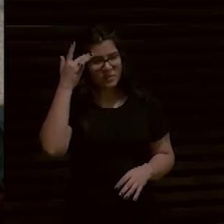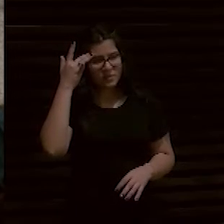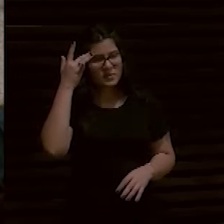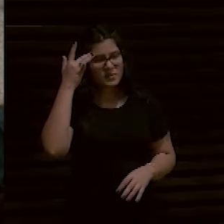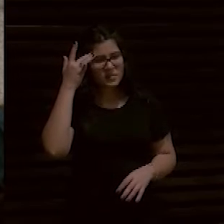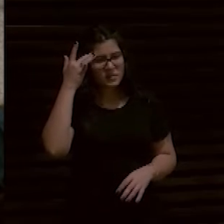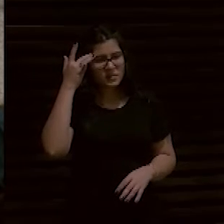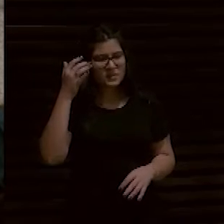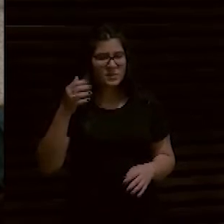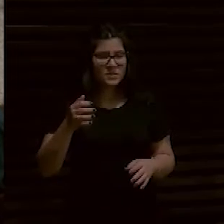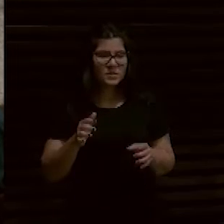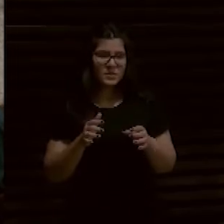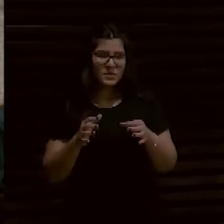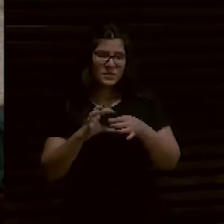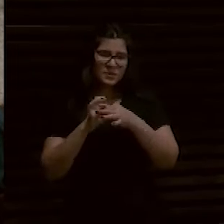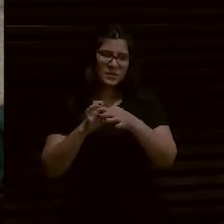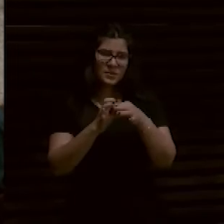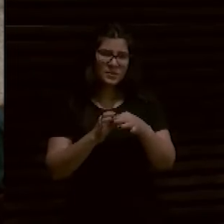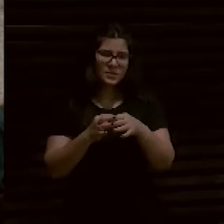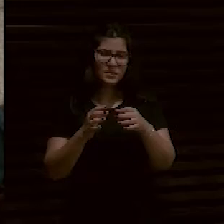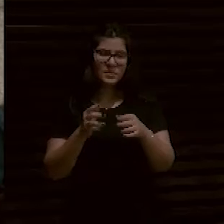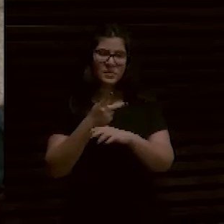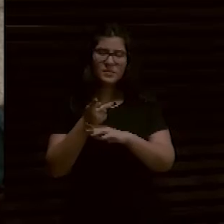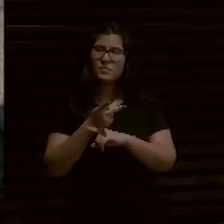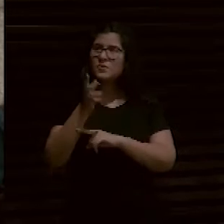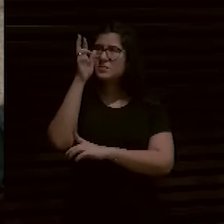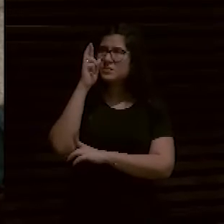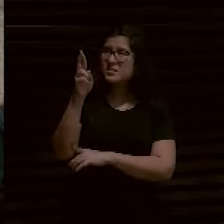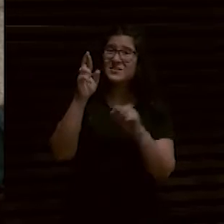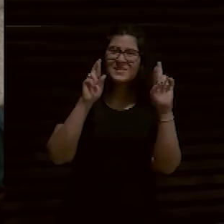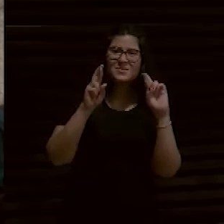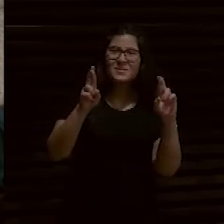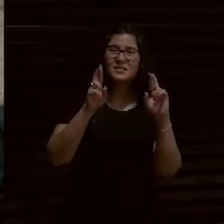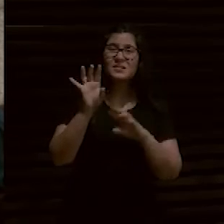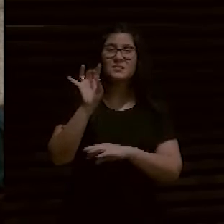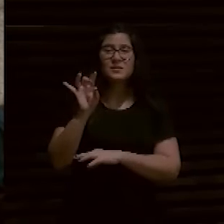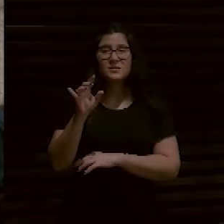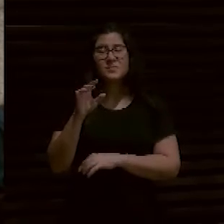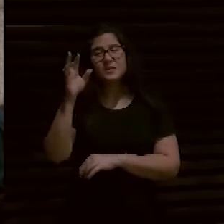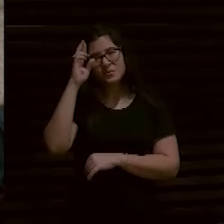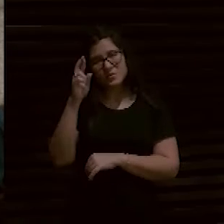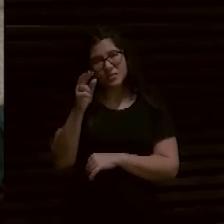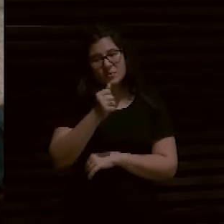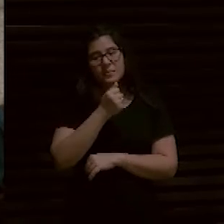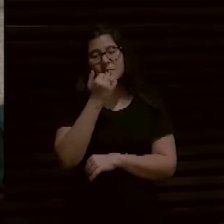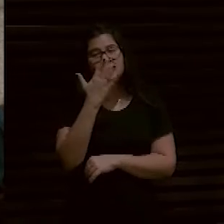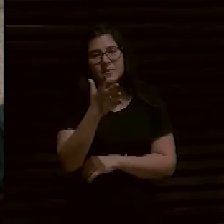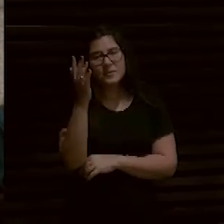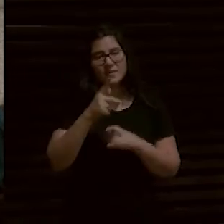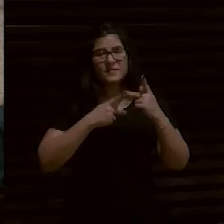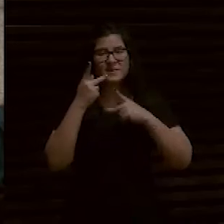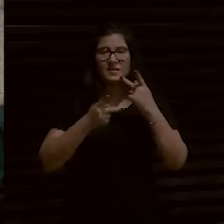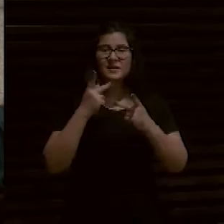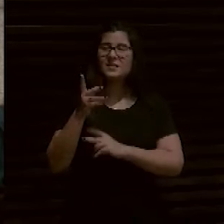se refugia a sua esperança. Ou seja, somente é bendito o homem que tem